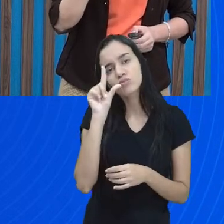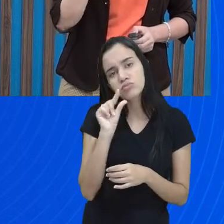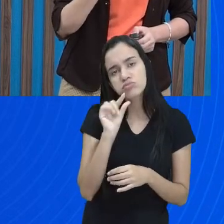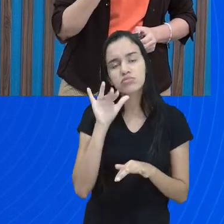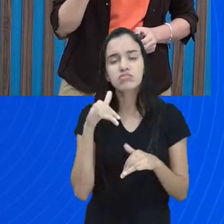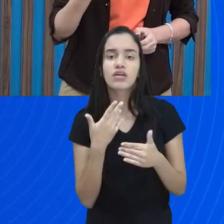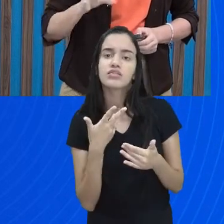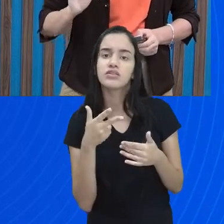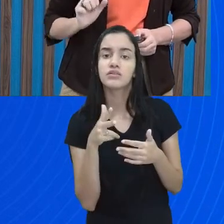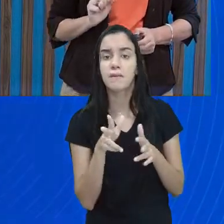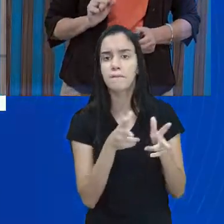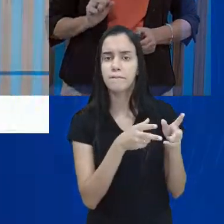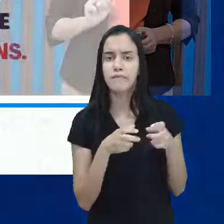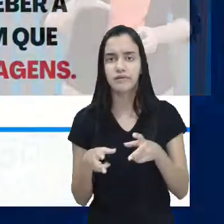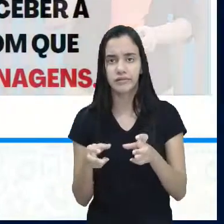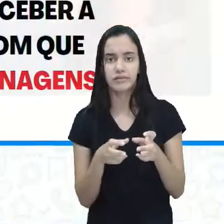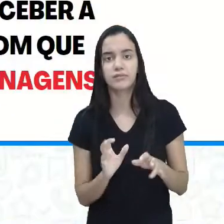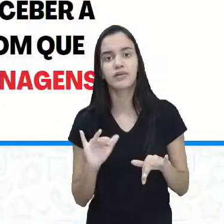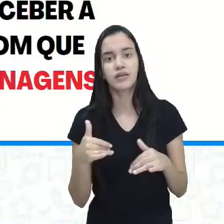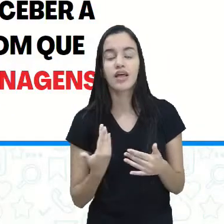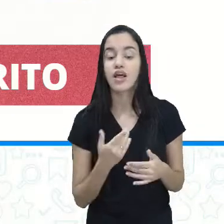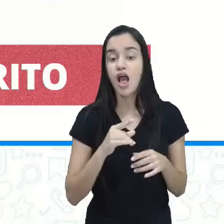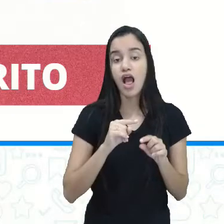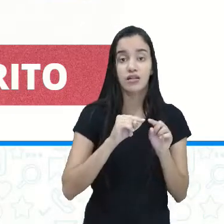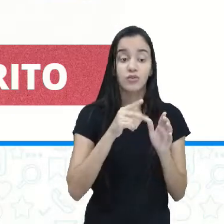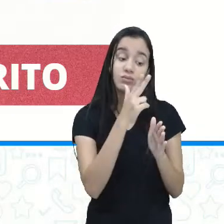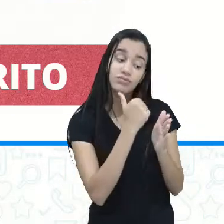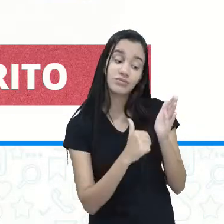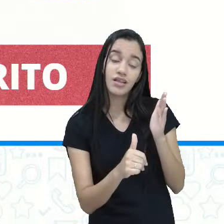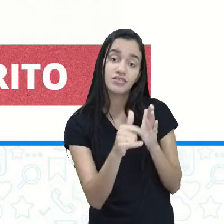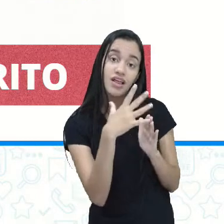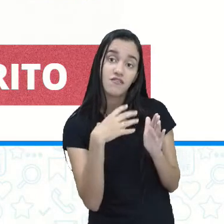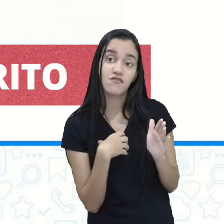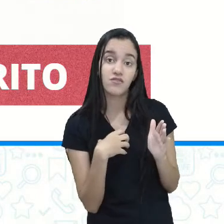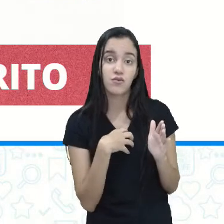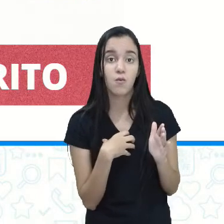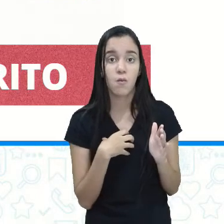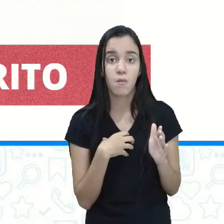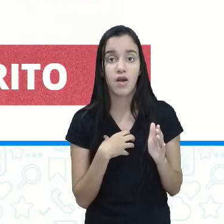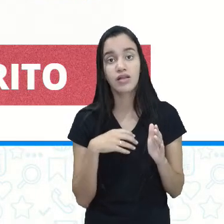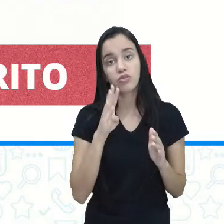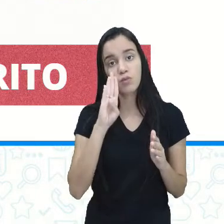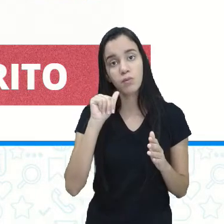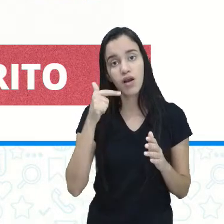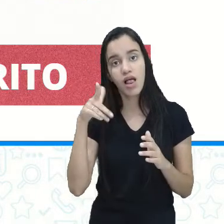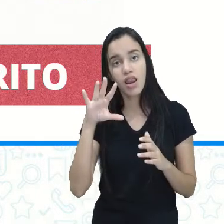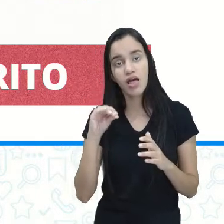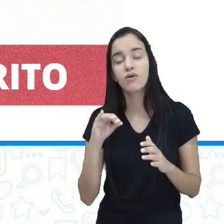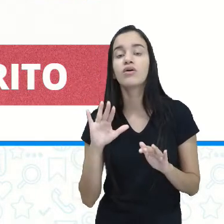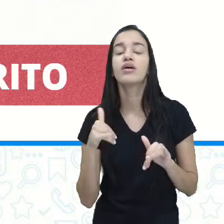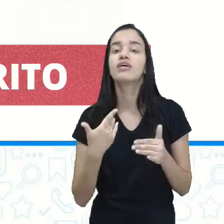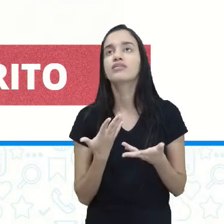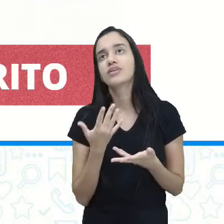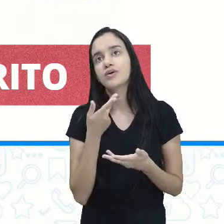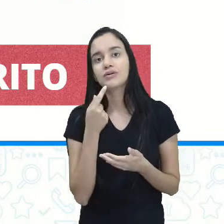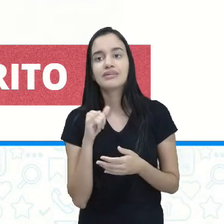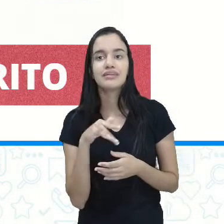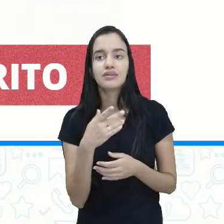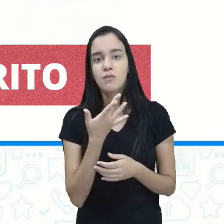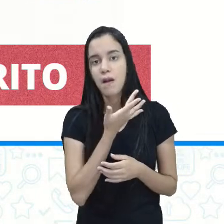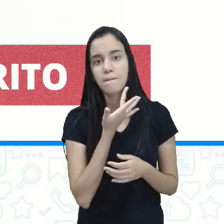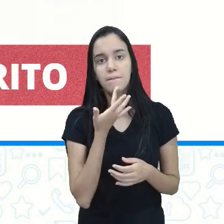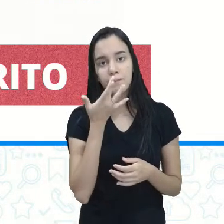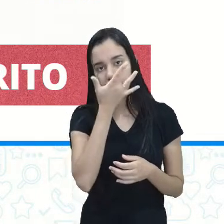do tracejado do balão, do desenho do balão. Por exemplo, se alguém está falando, como nesse primeiro